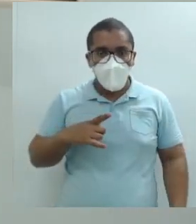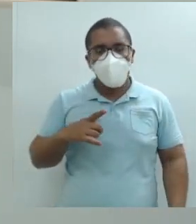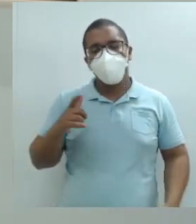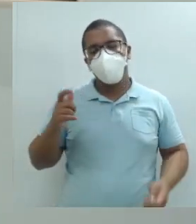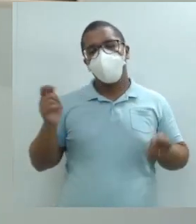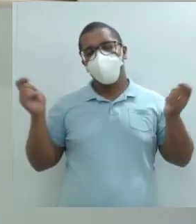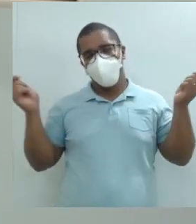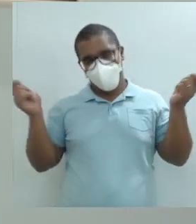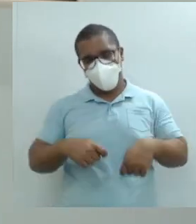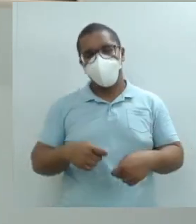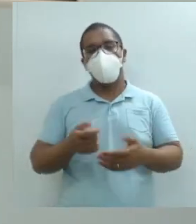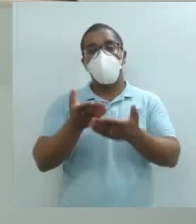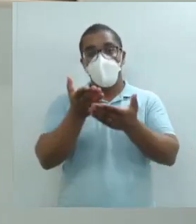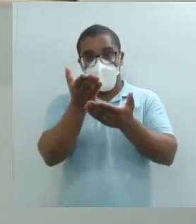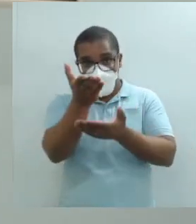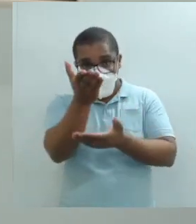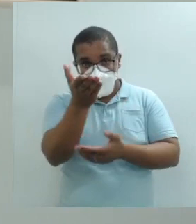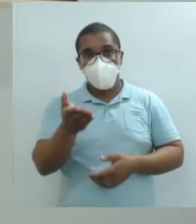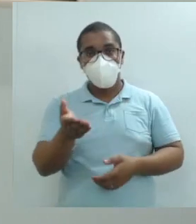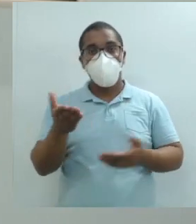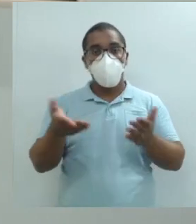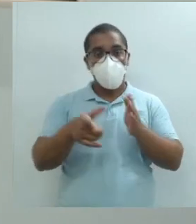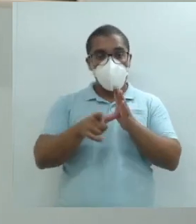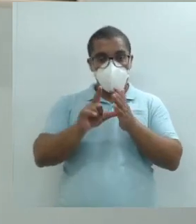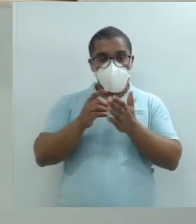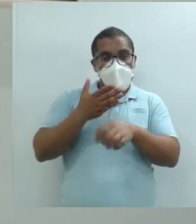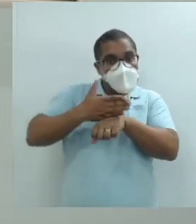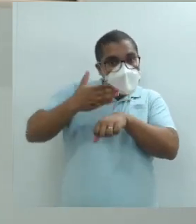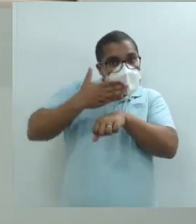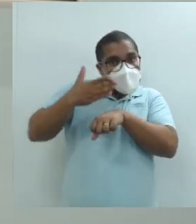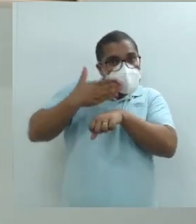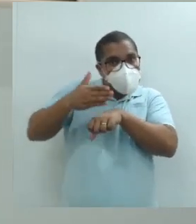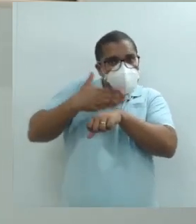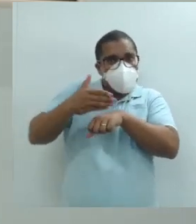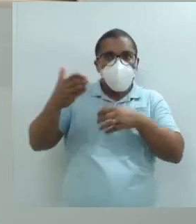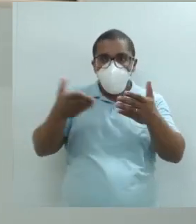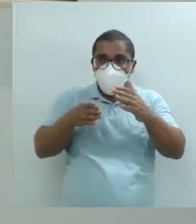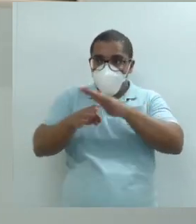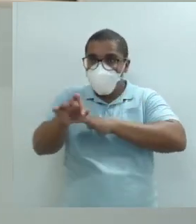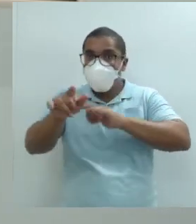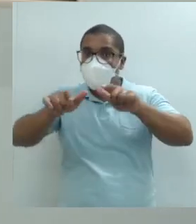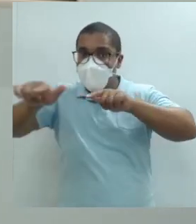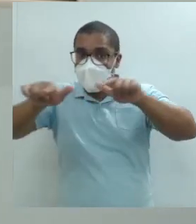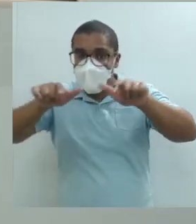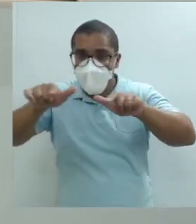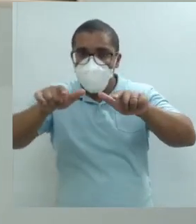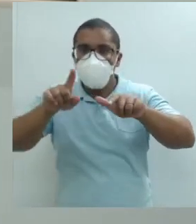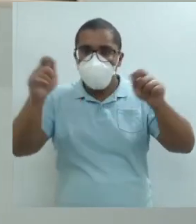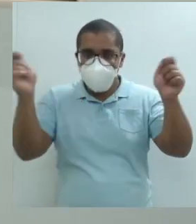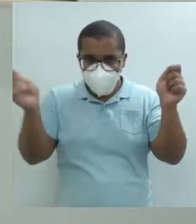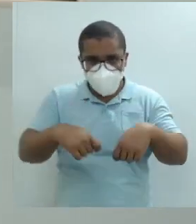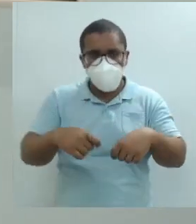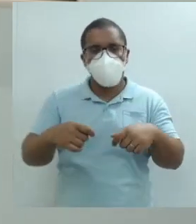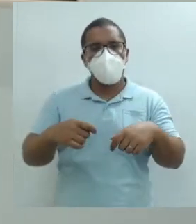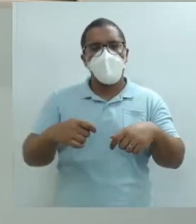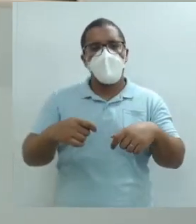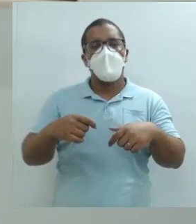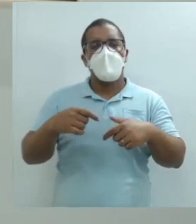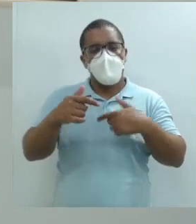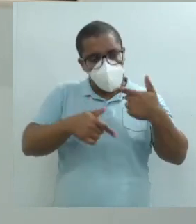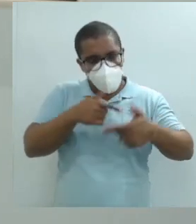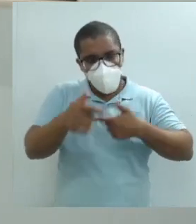permitem que você, né, que está aí se preparando para ingressar no mercado de trabalho, tenha mais autonomia, tenha